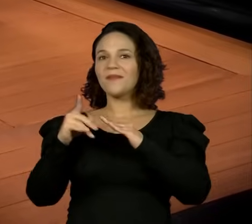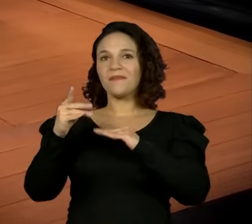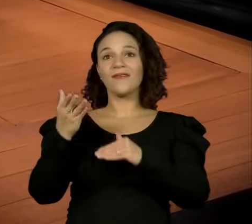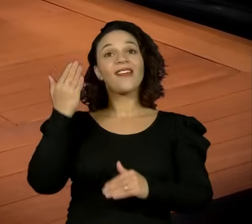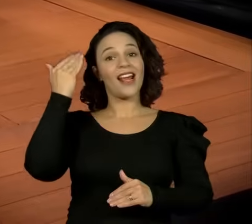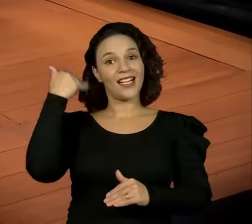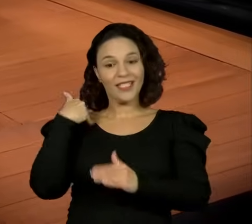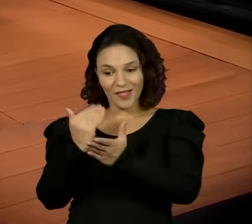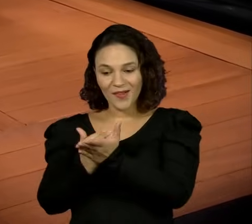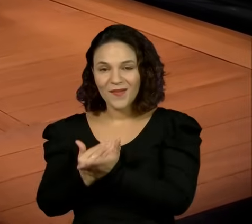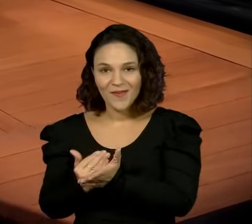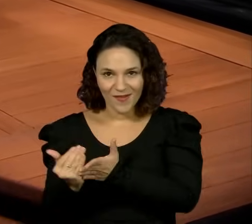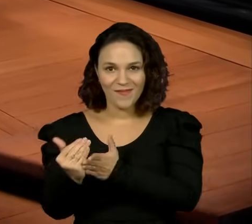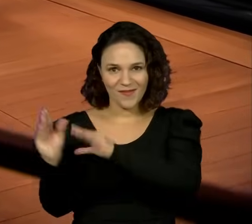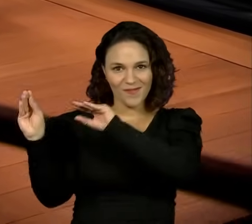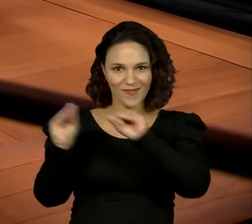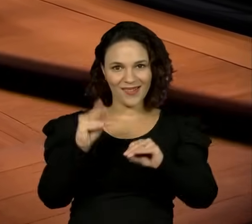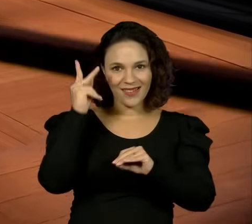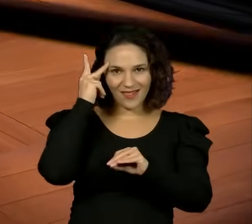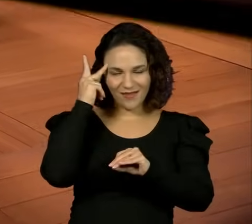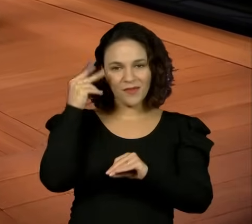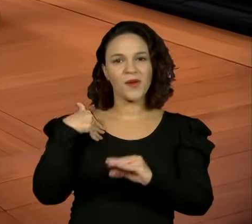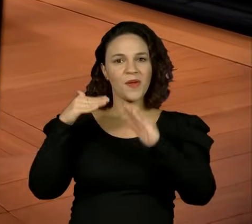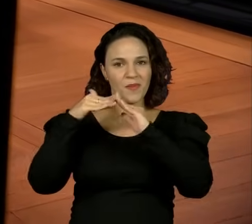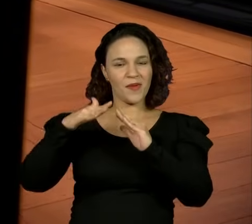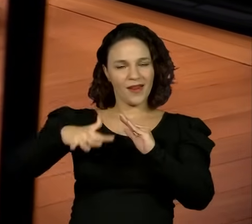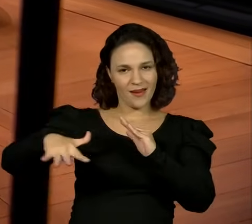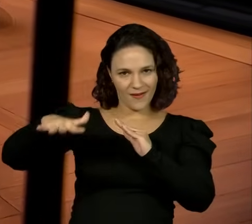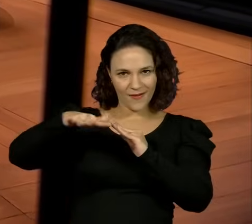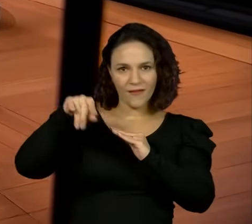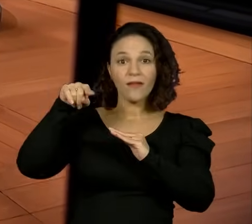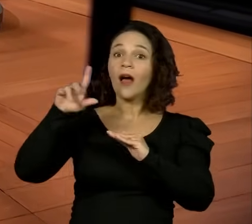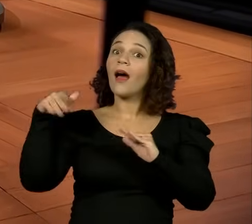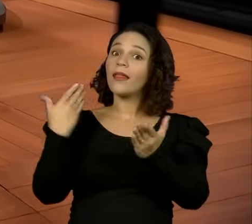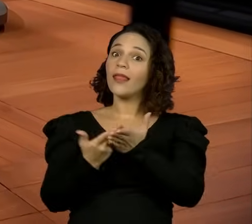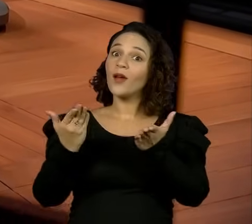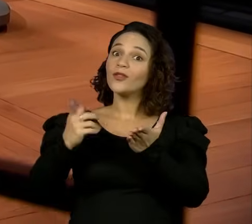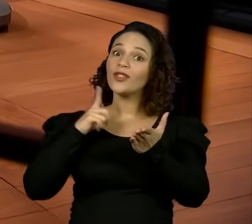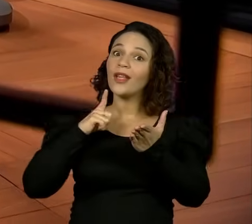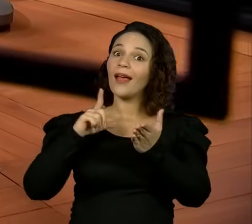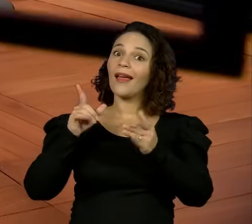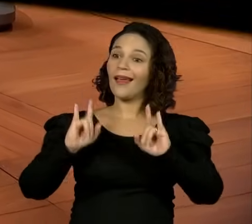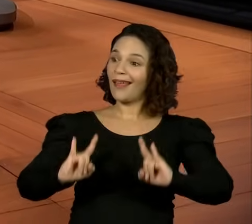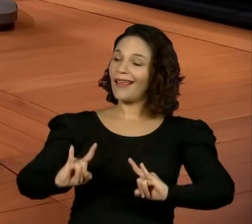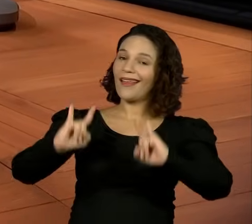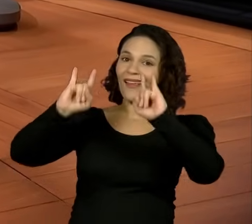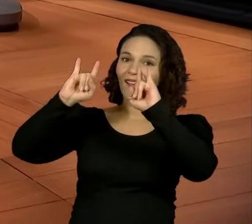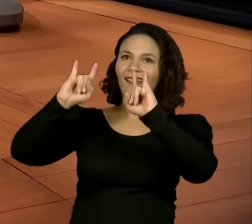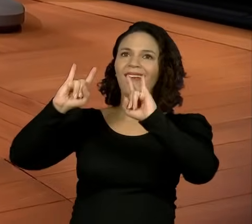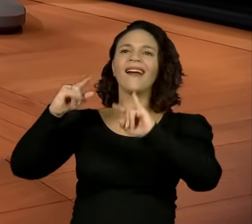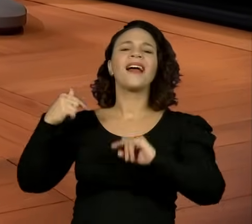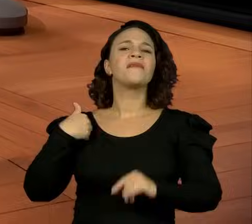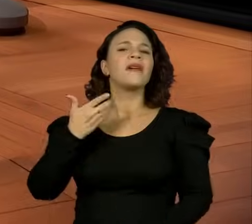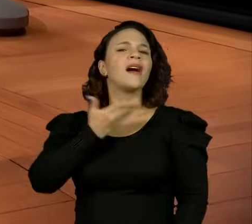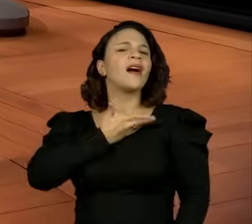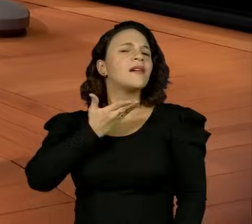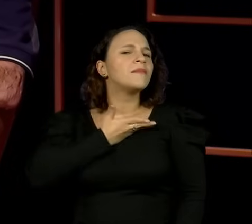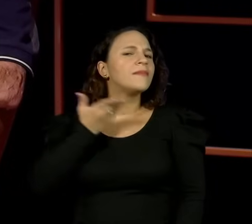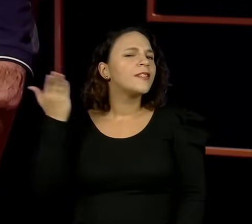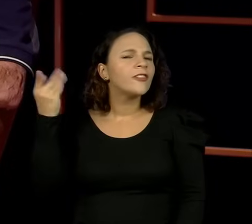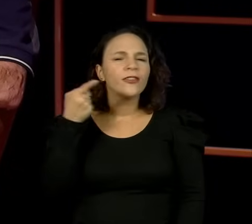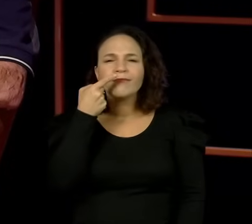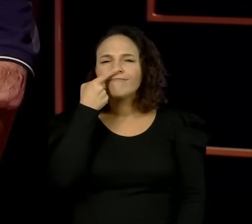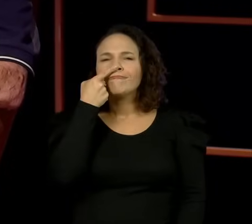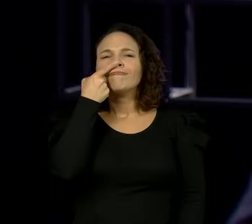morava inicialmente, no Palacete Martins Costa, que existe até hoje. Eu tive grandes amigos lá.